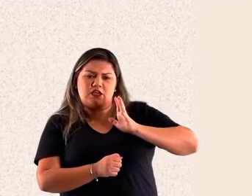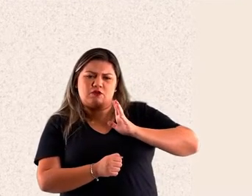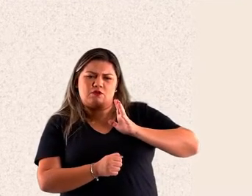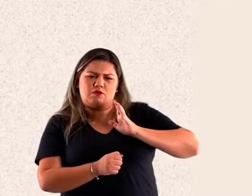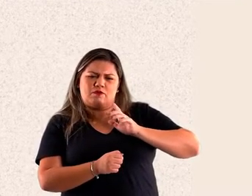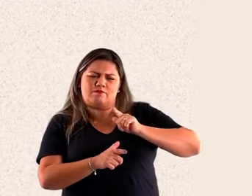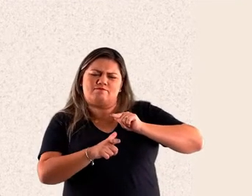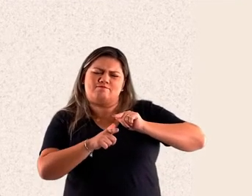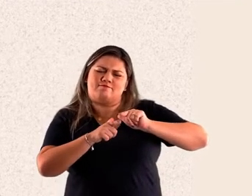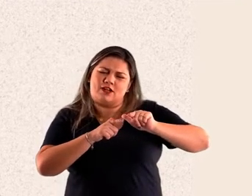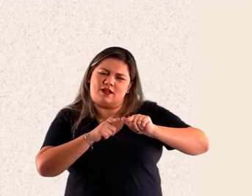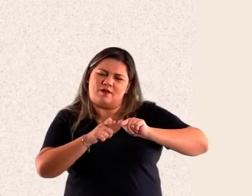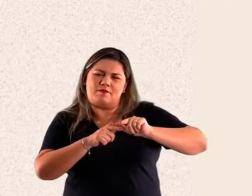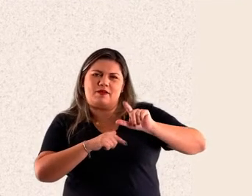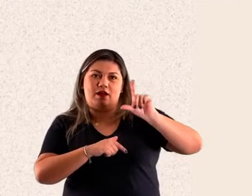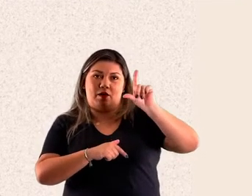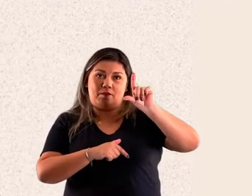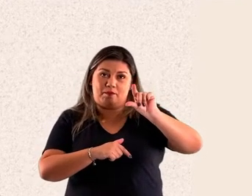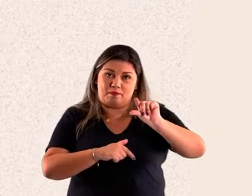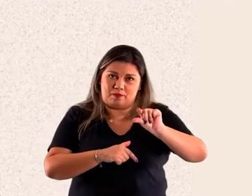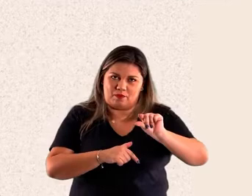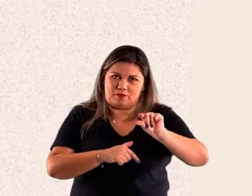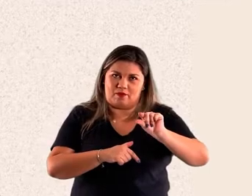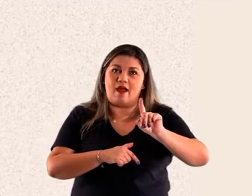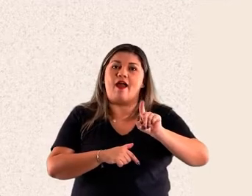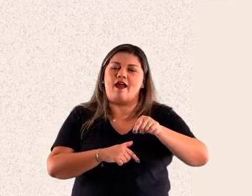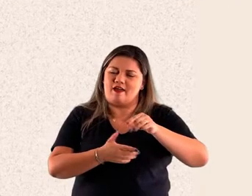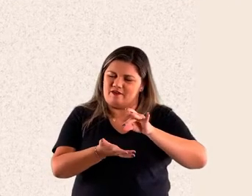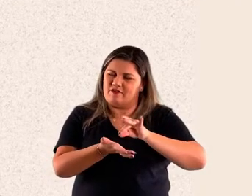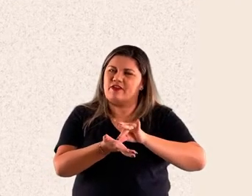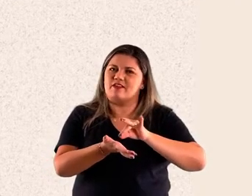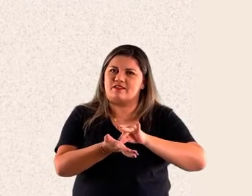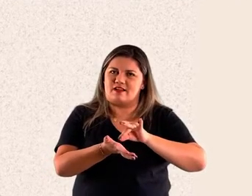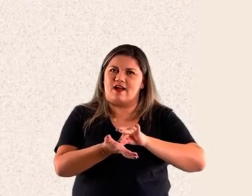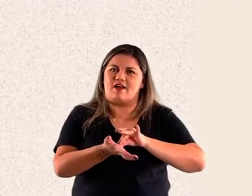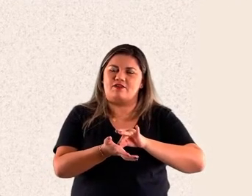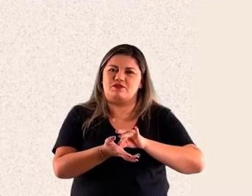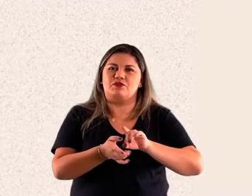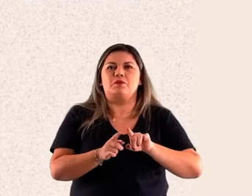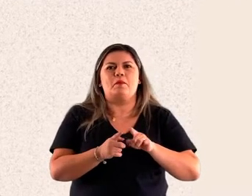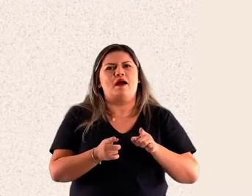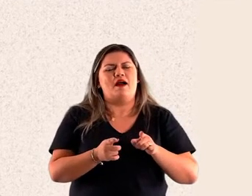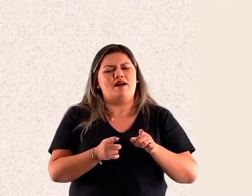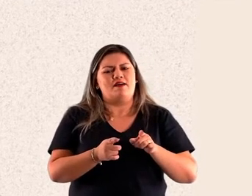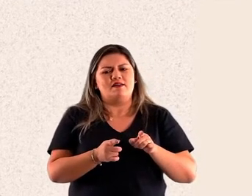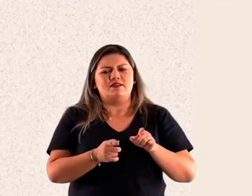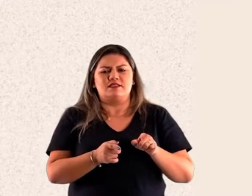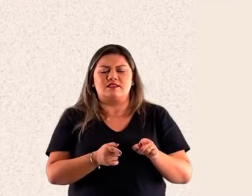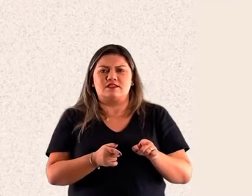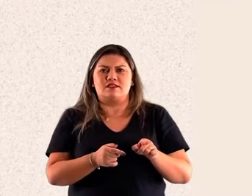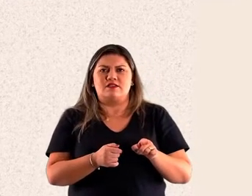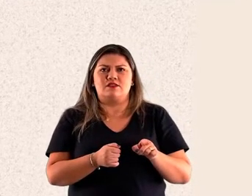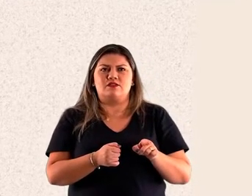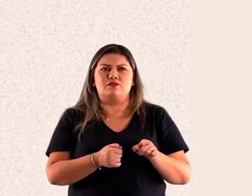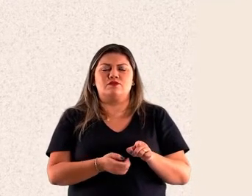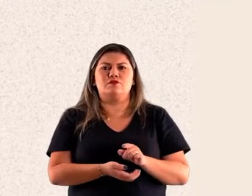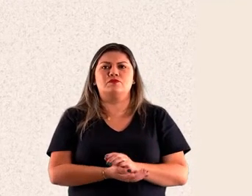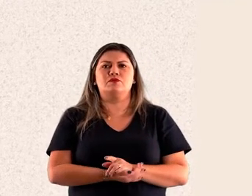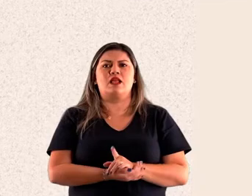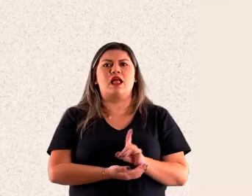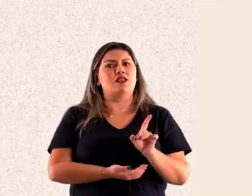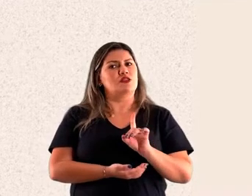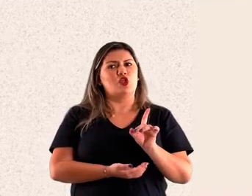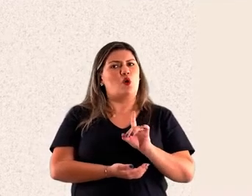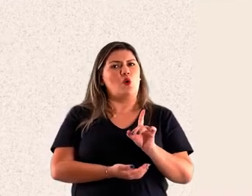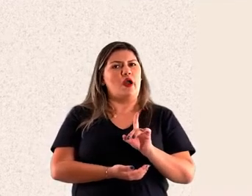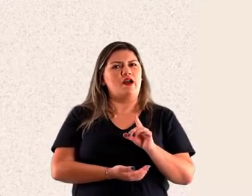esforço ah é verdade isso mas isso não a isso não